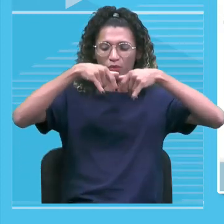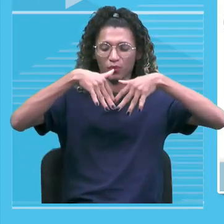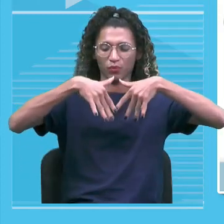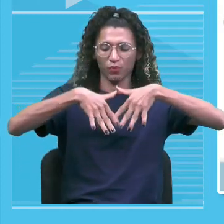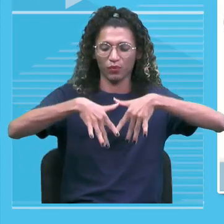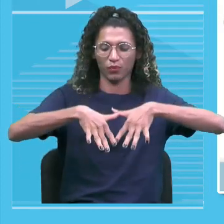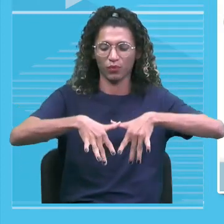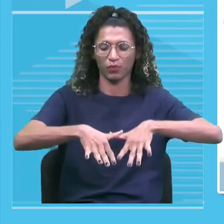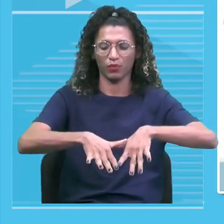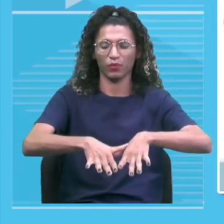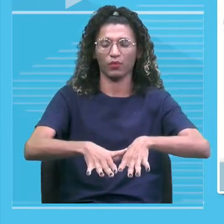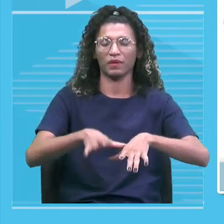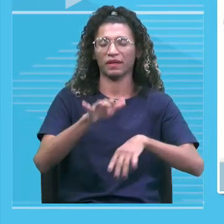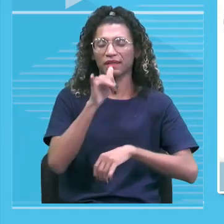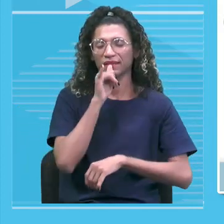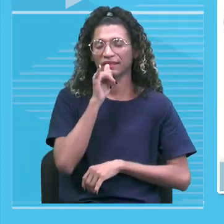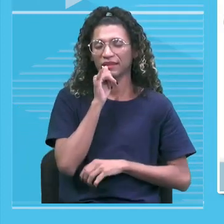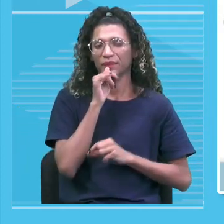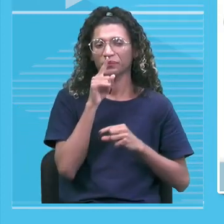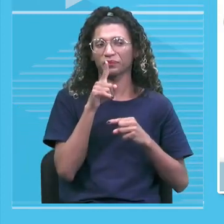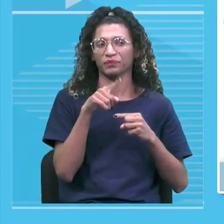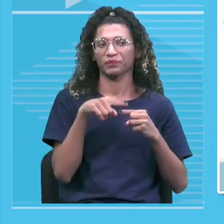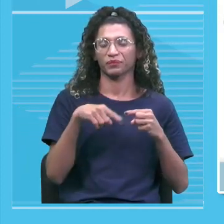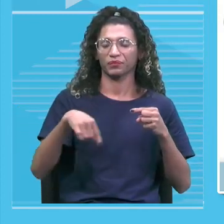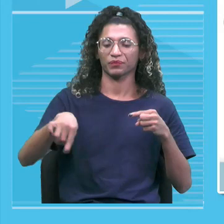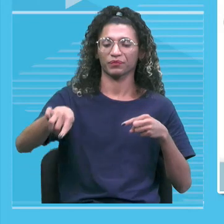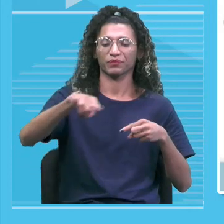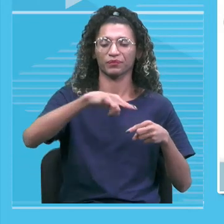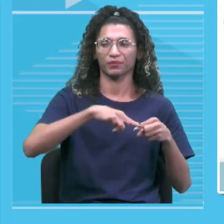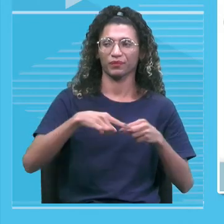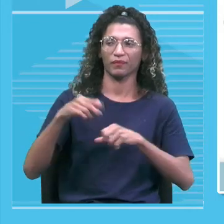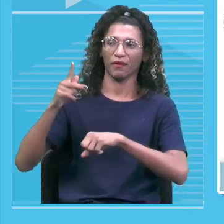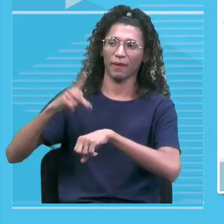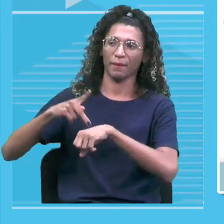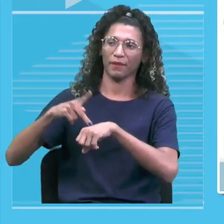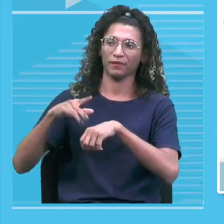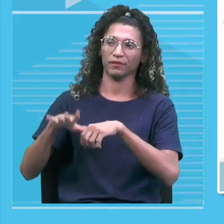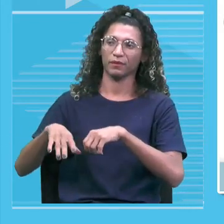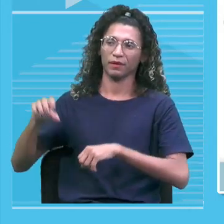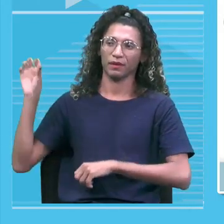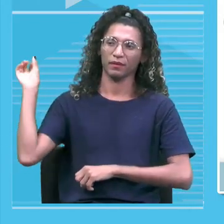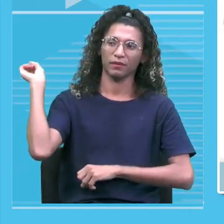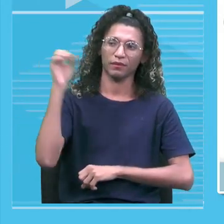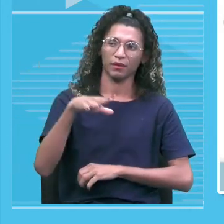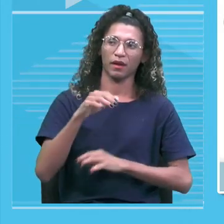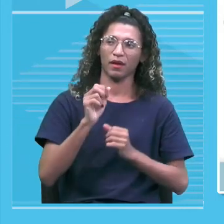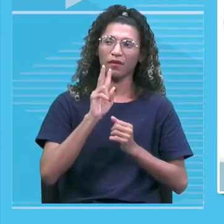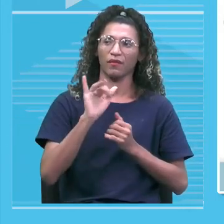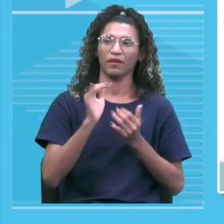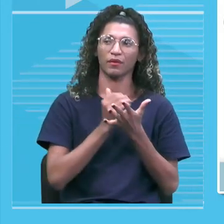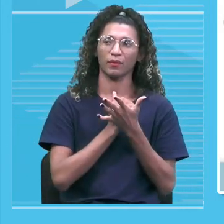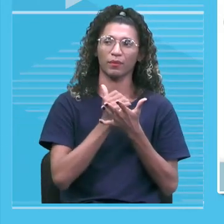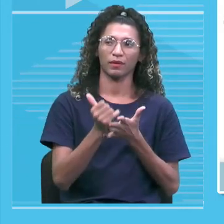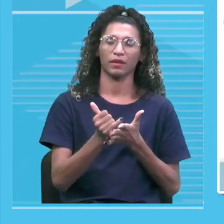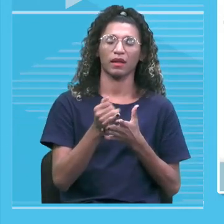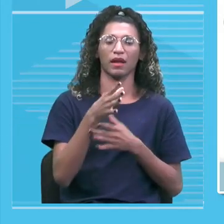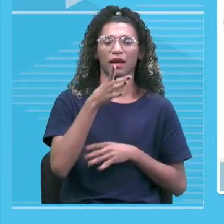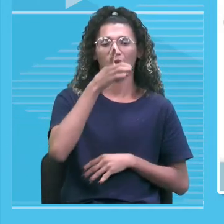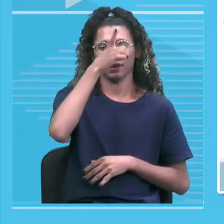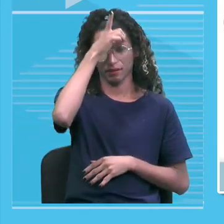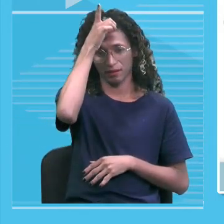de jogar Pedrinha na água de um lago você vai começar a produzir